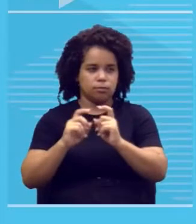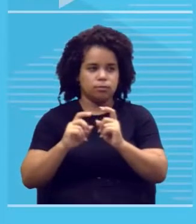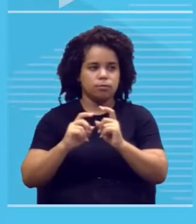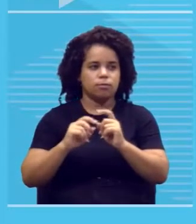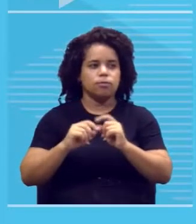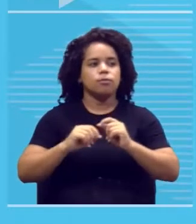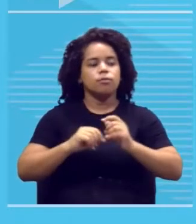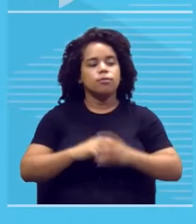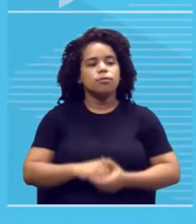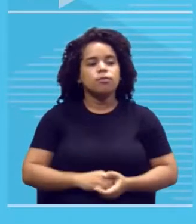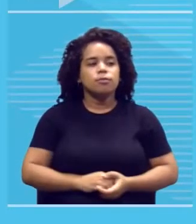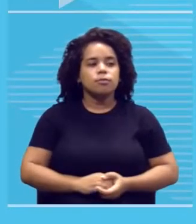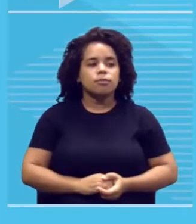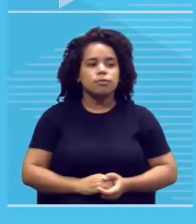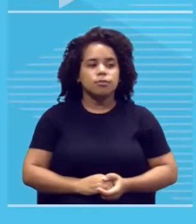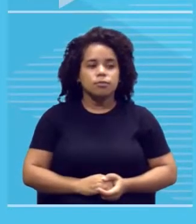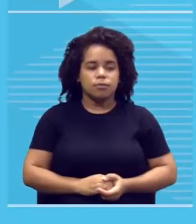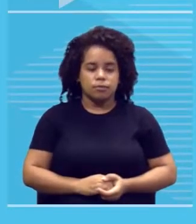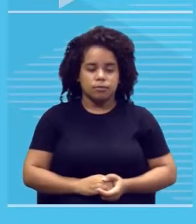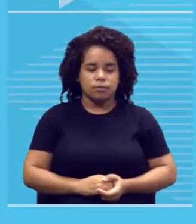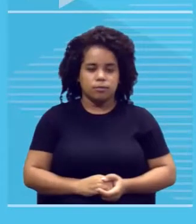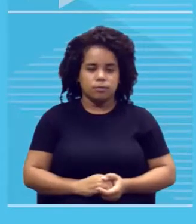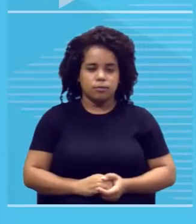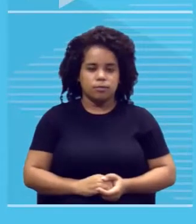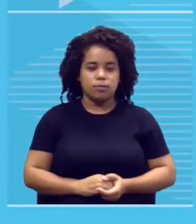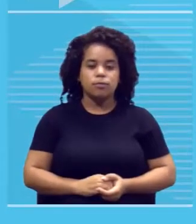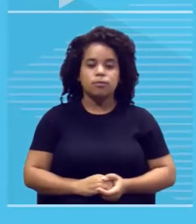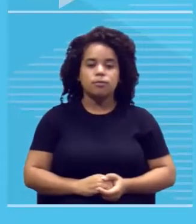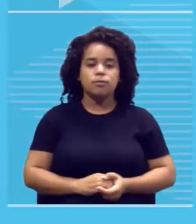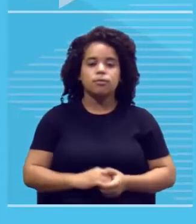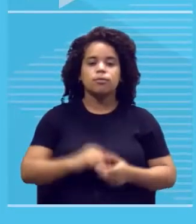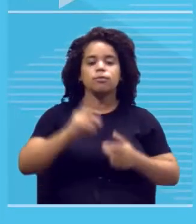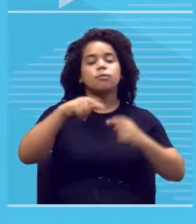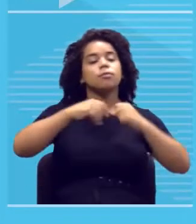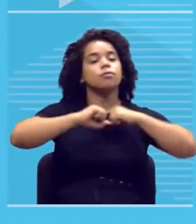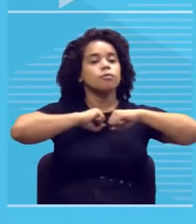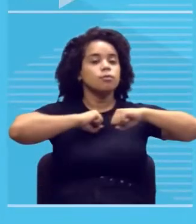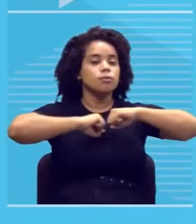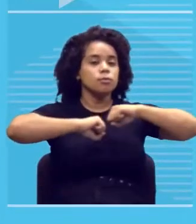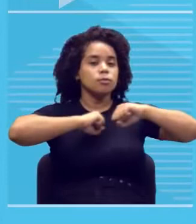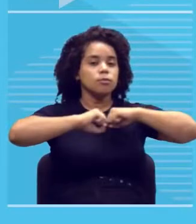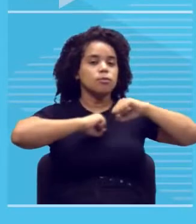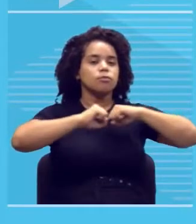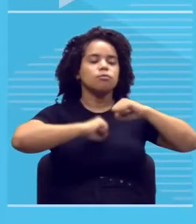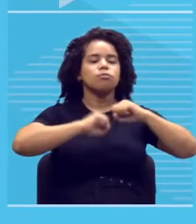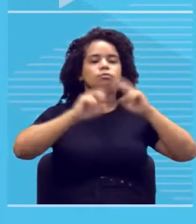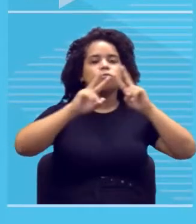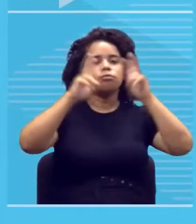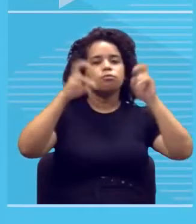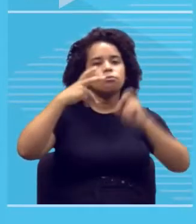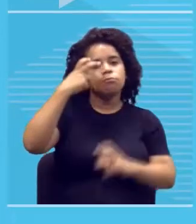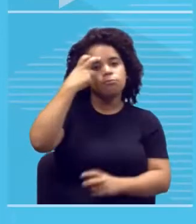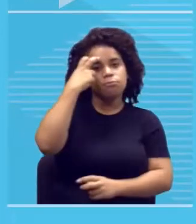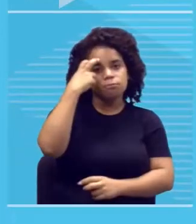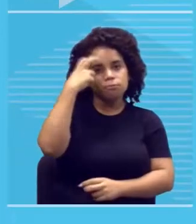debate é um jogo do intelecto